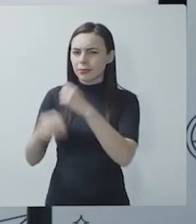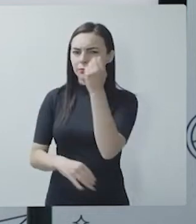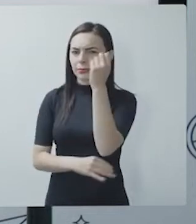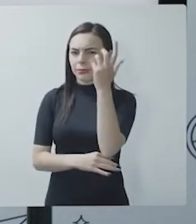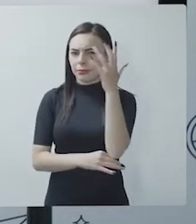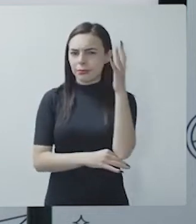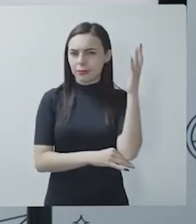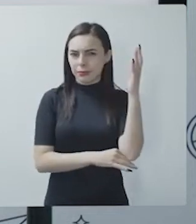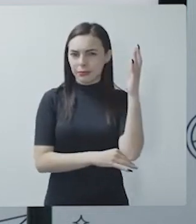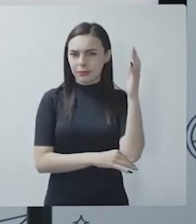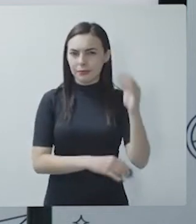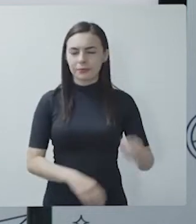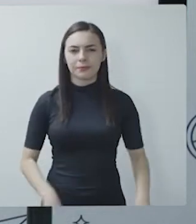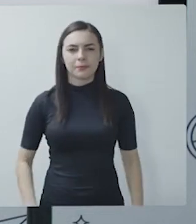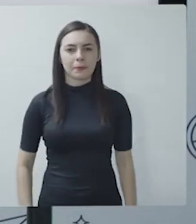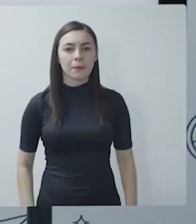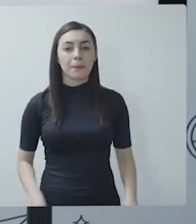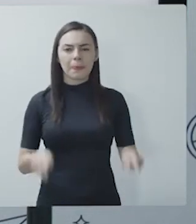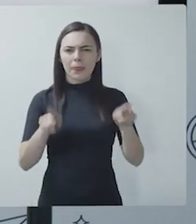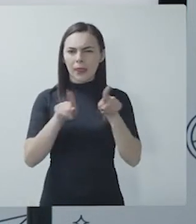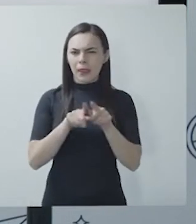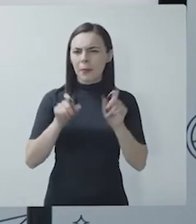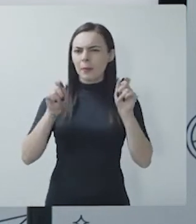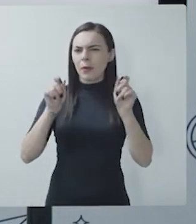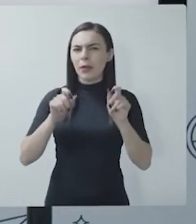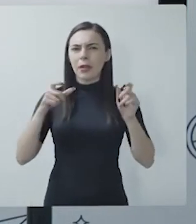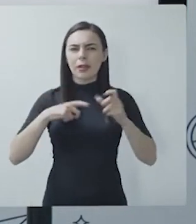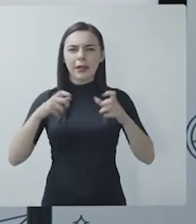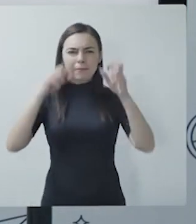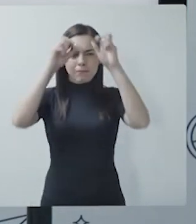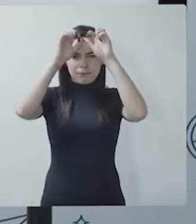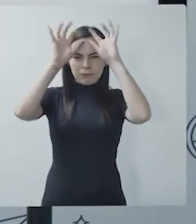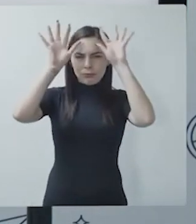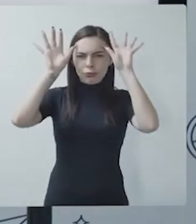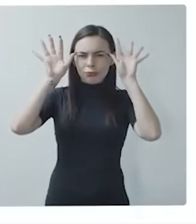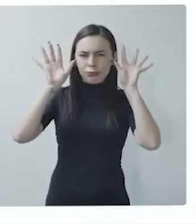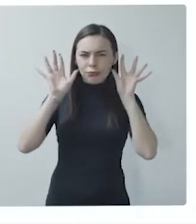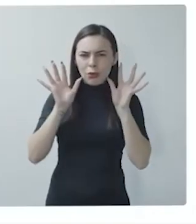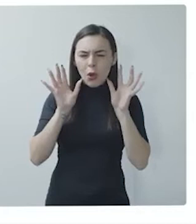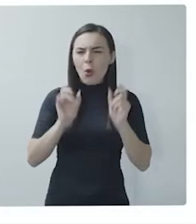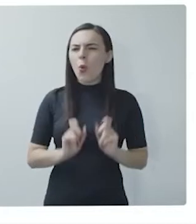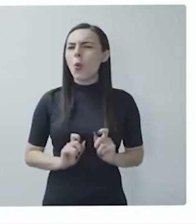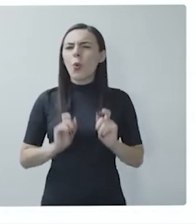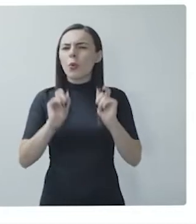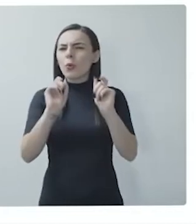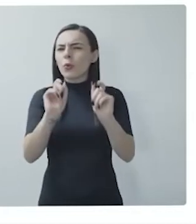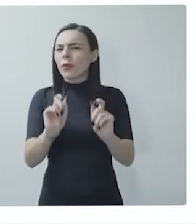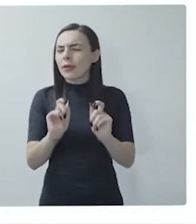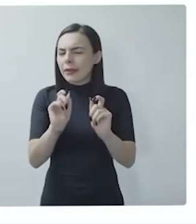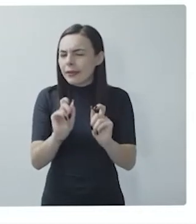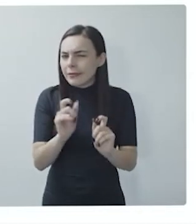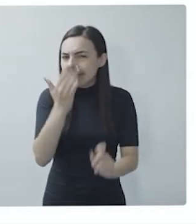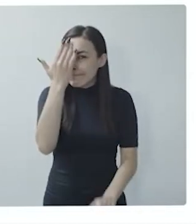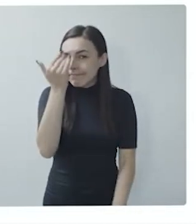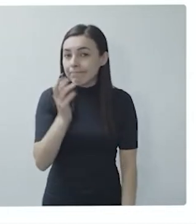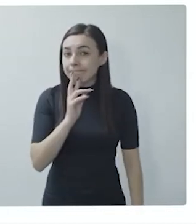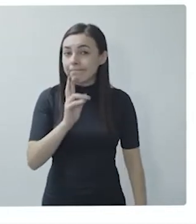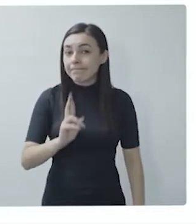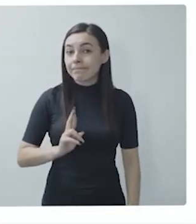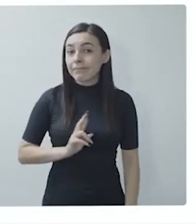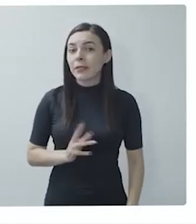floresta e tem uma juba. O que será que é? Sabe me dizer?